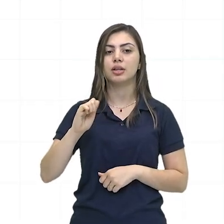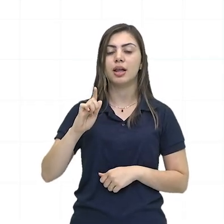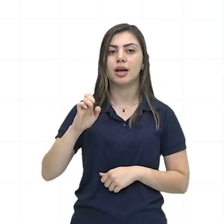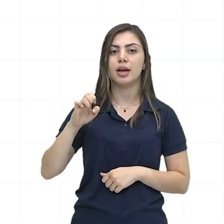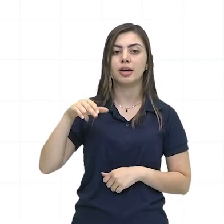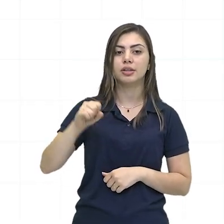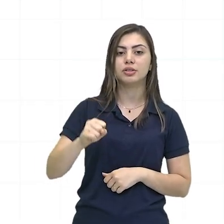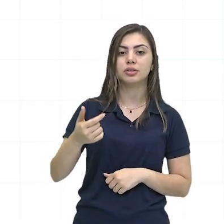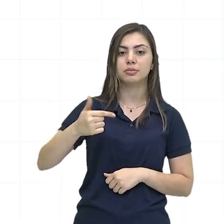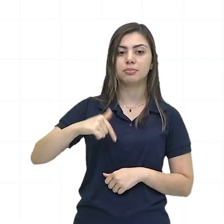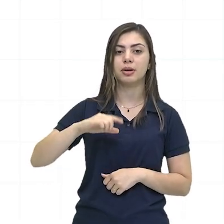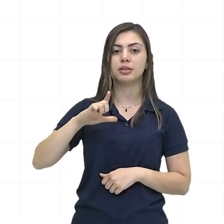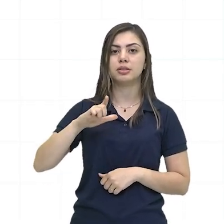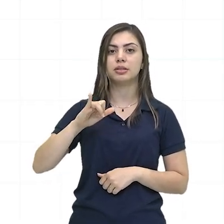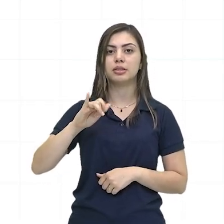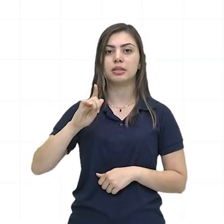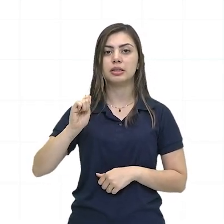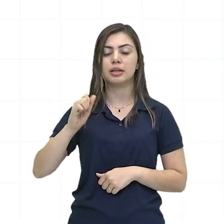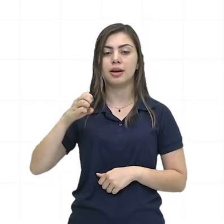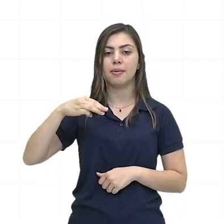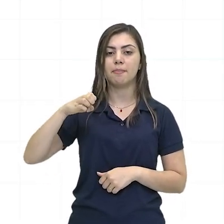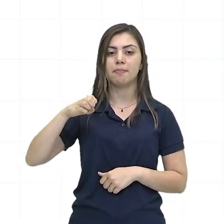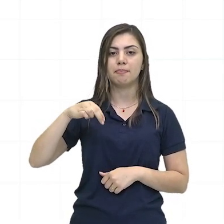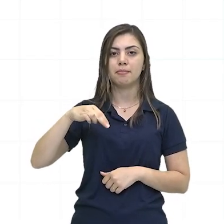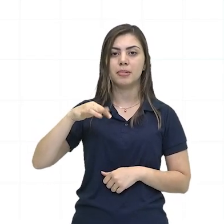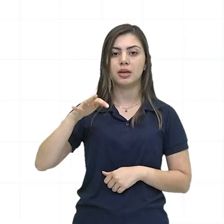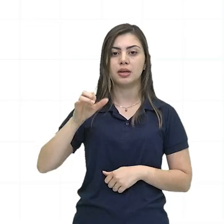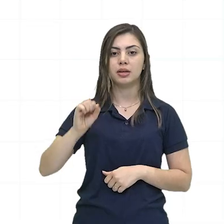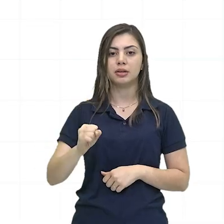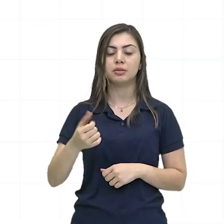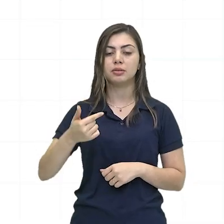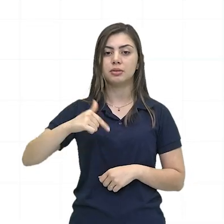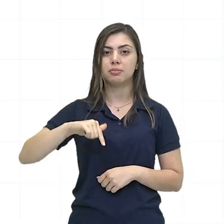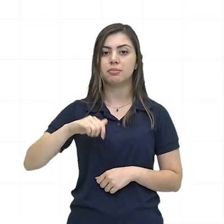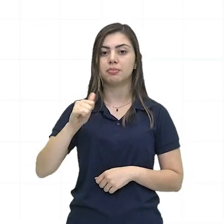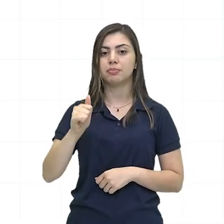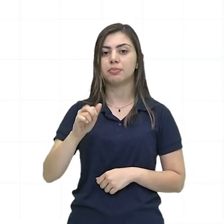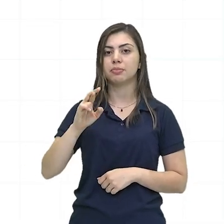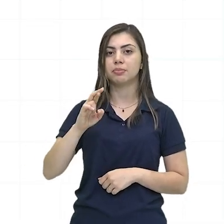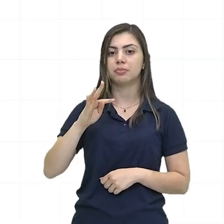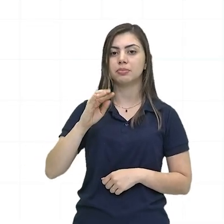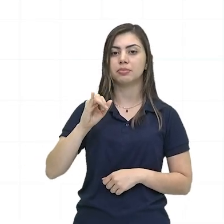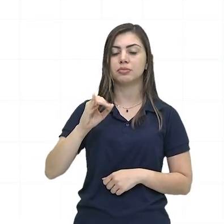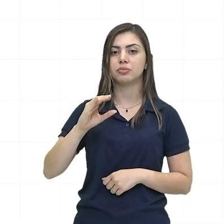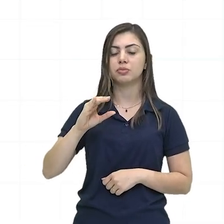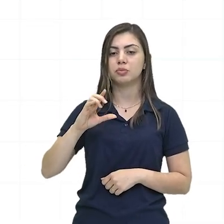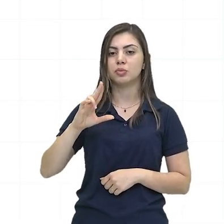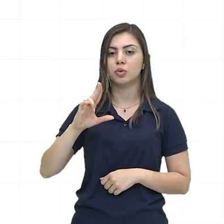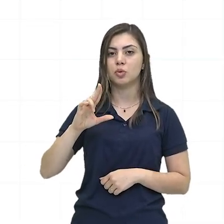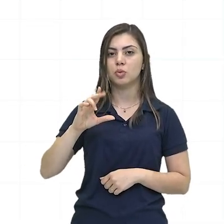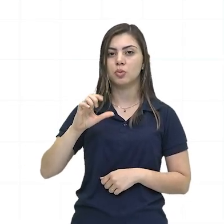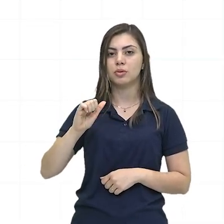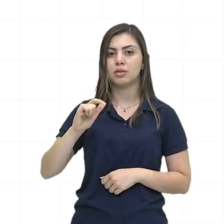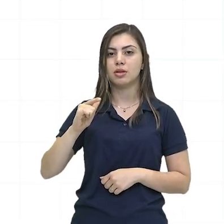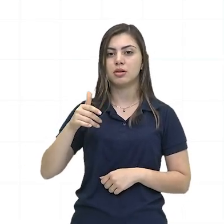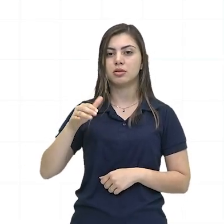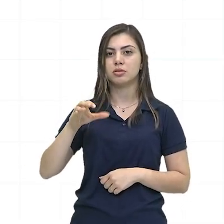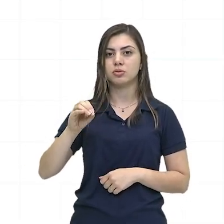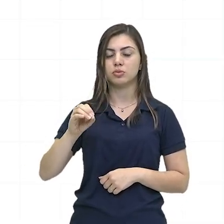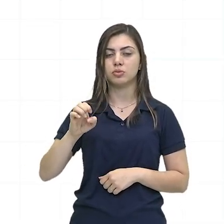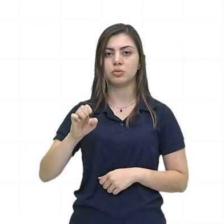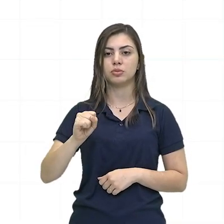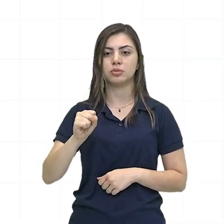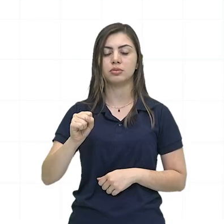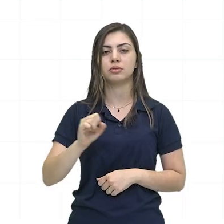e articulações, né? Mais uma vez falando aí da composição para vocês não errarem aí, tá bom? Nós